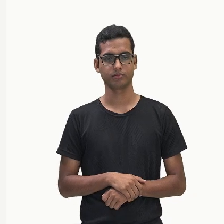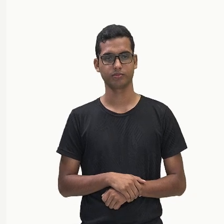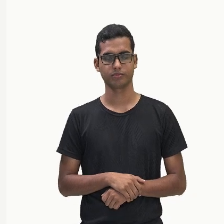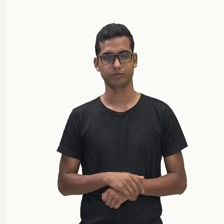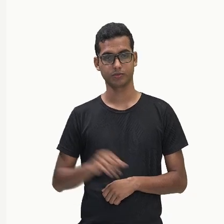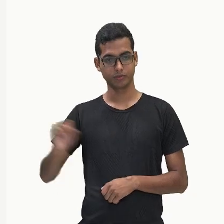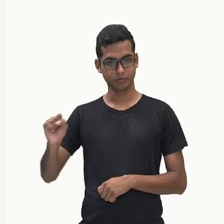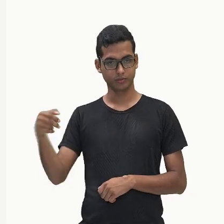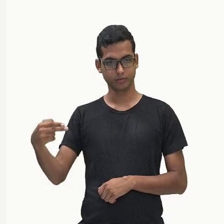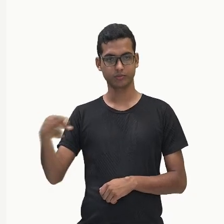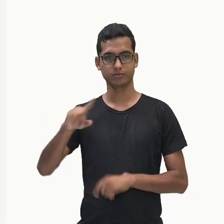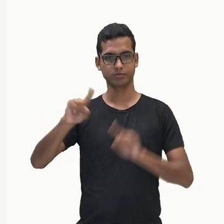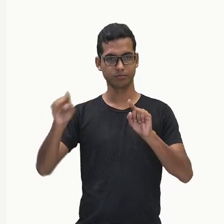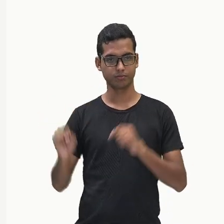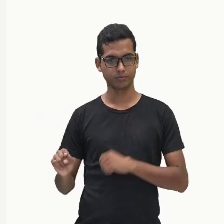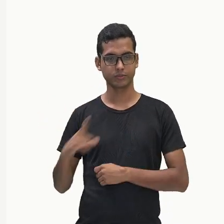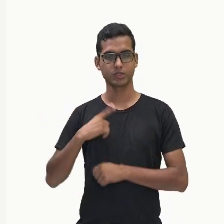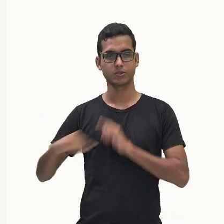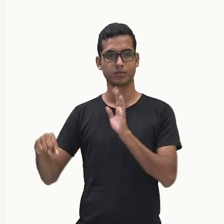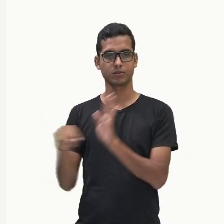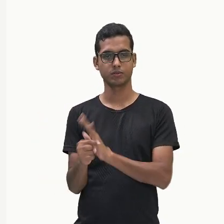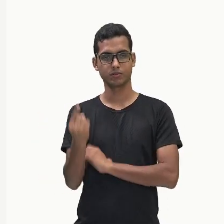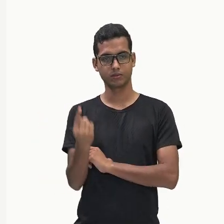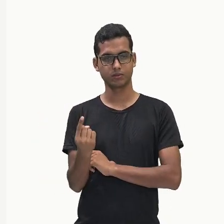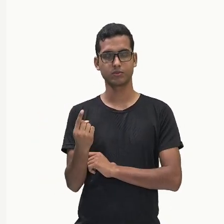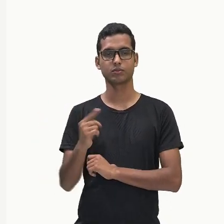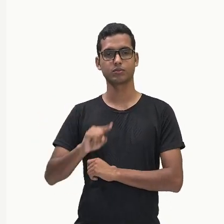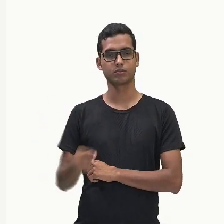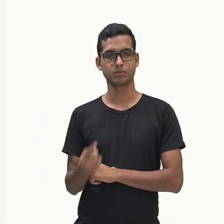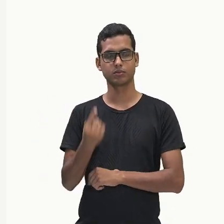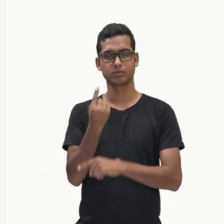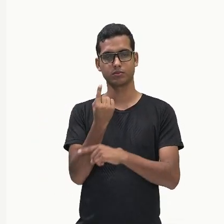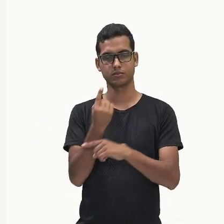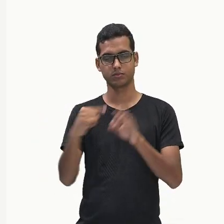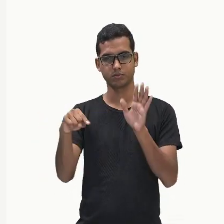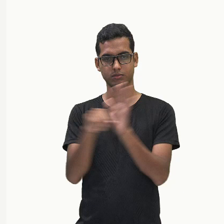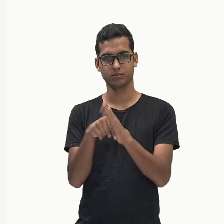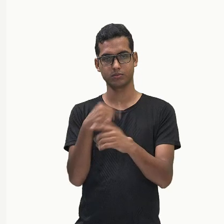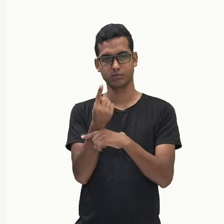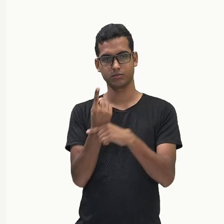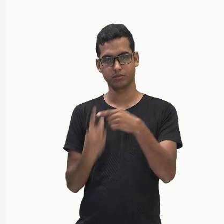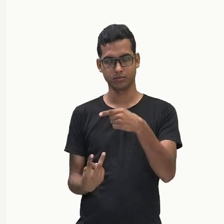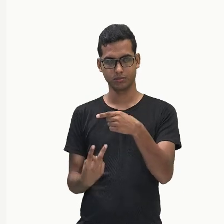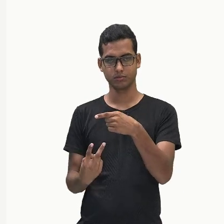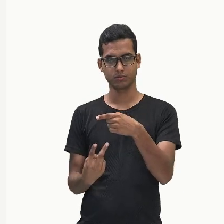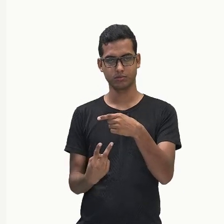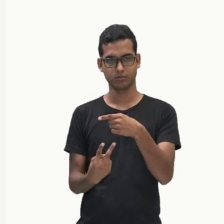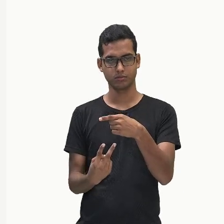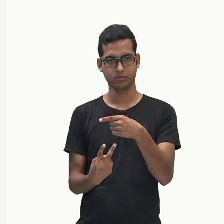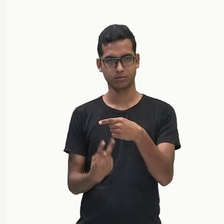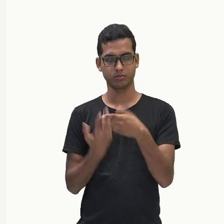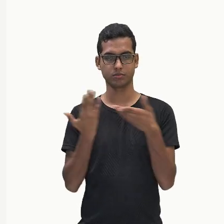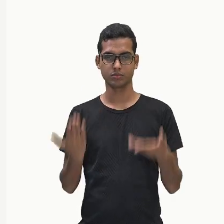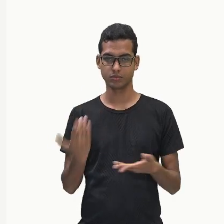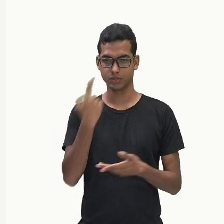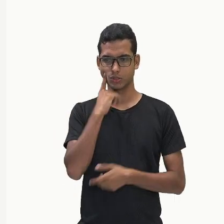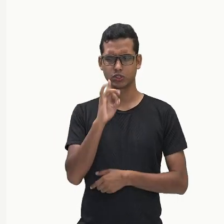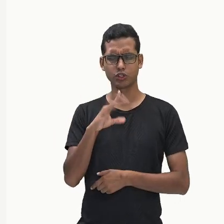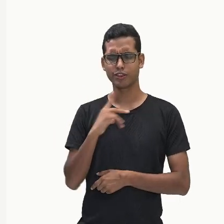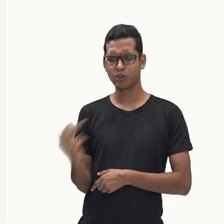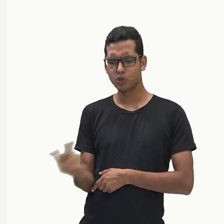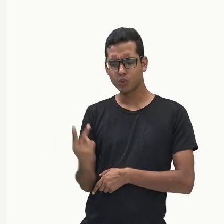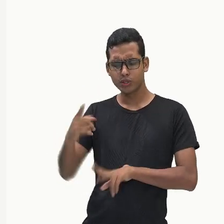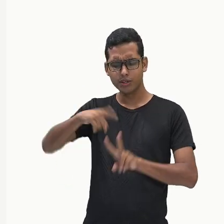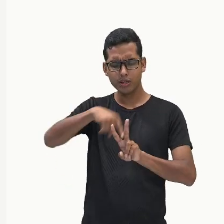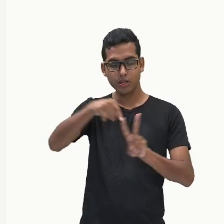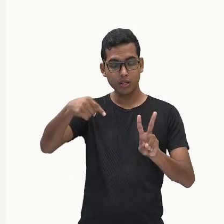1, a outra solução é menos meio. Só tem duas raízes. Sim. É até no máximo 3. Então, como são 2,